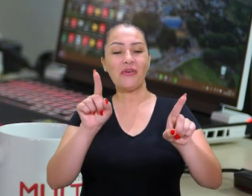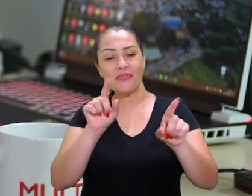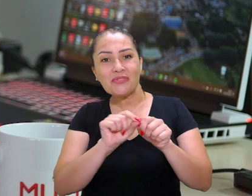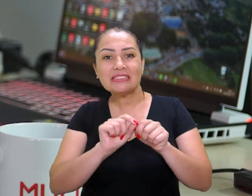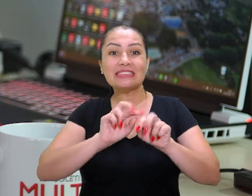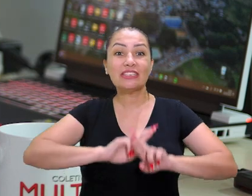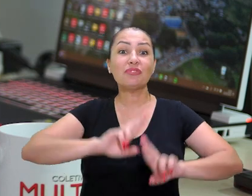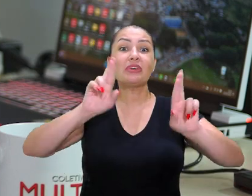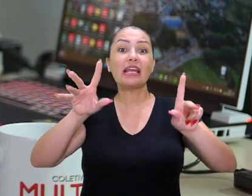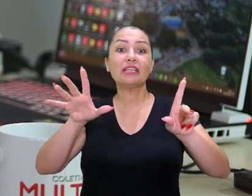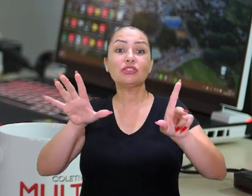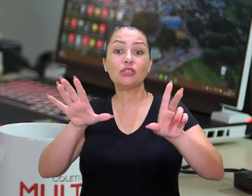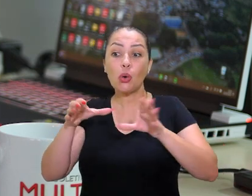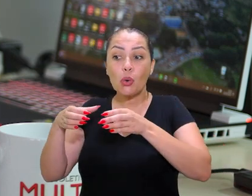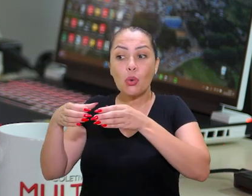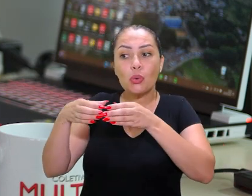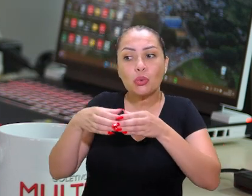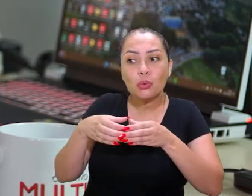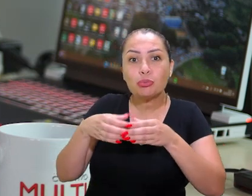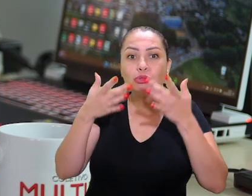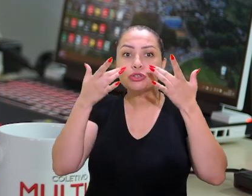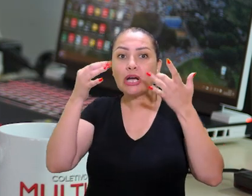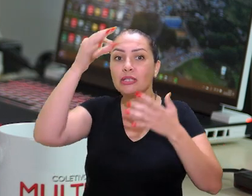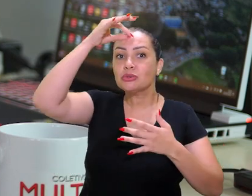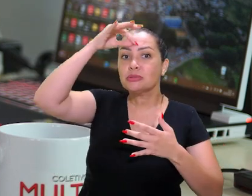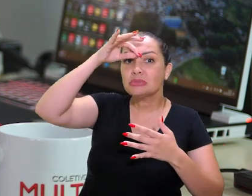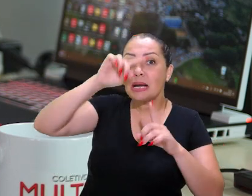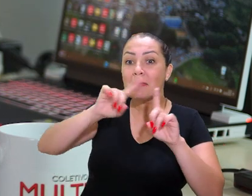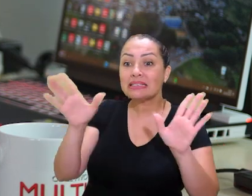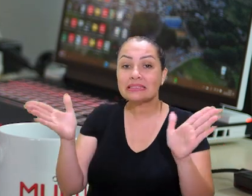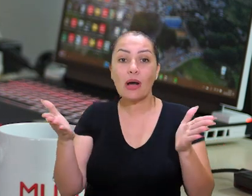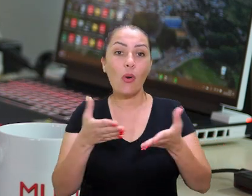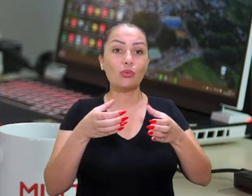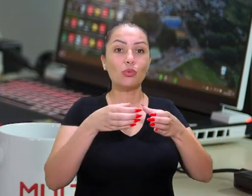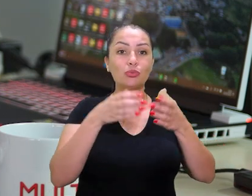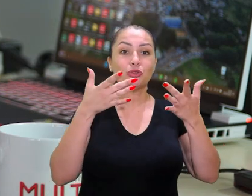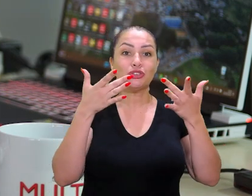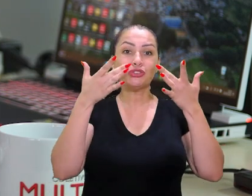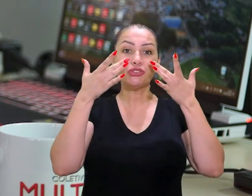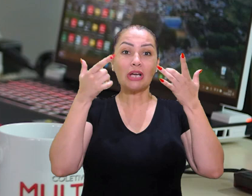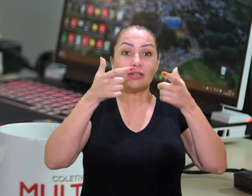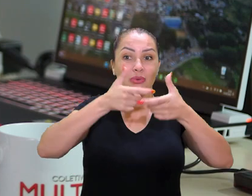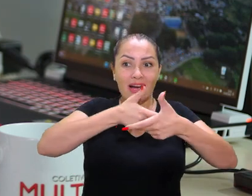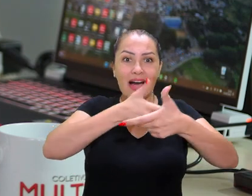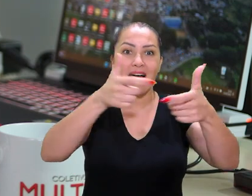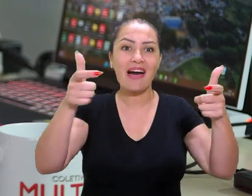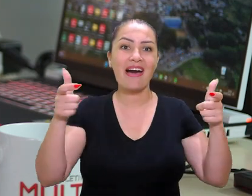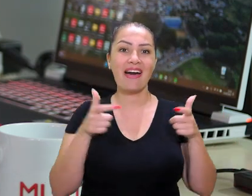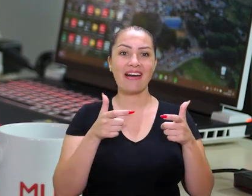espírita para o grupo de teatro mais amplo, que se importava com várias